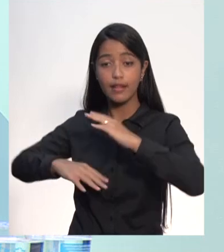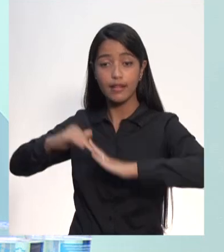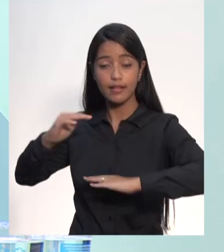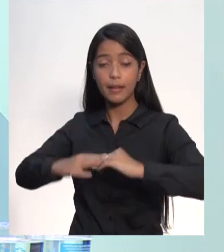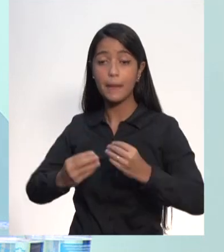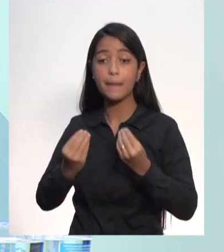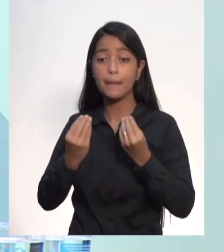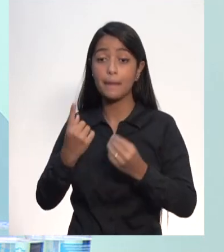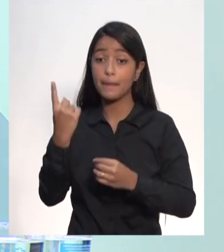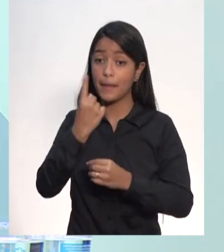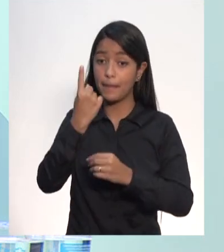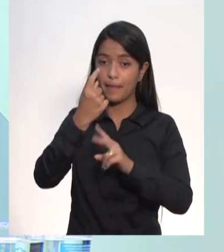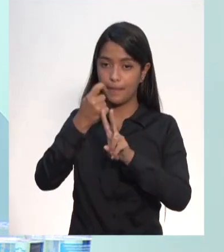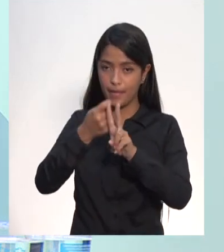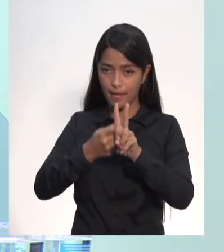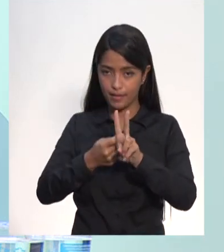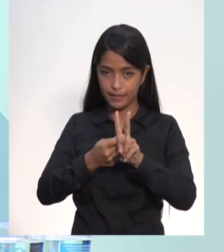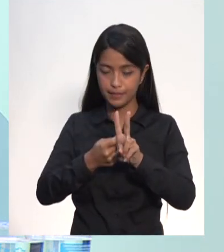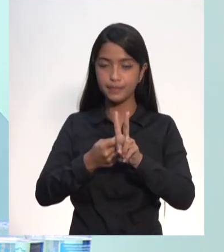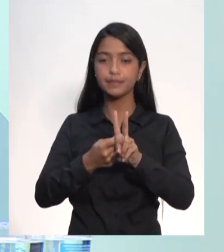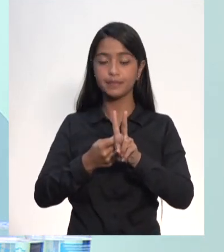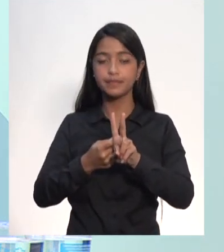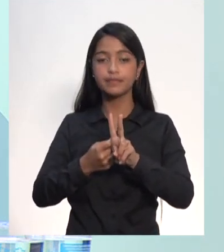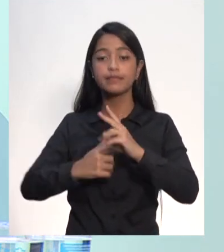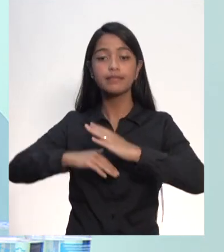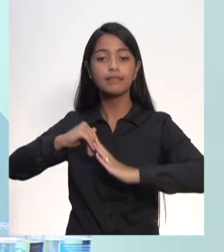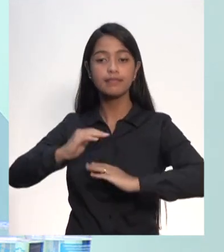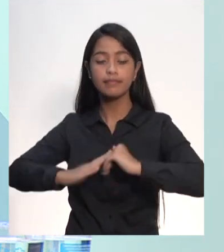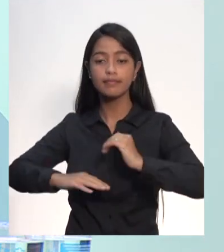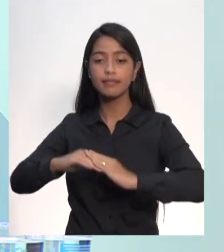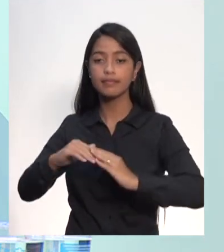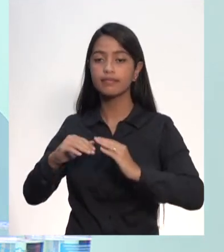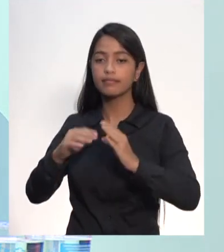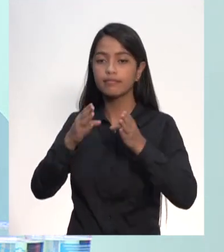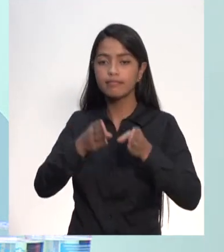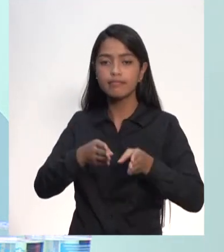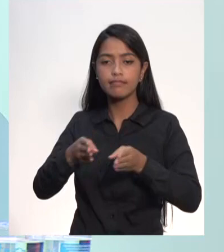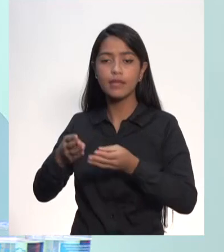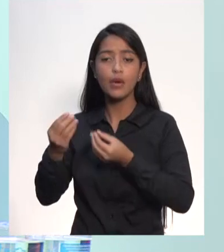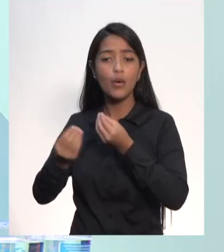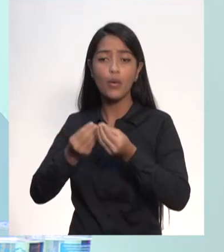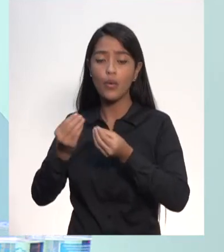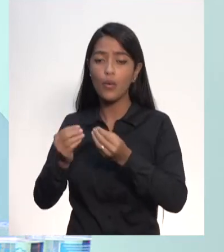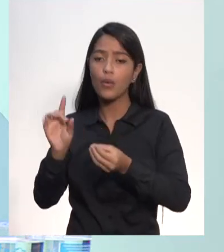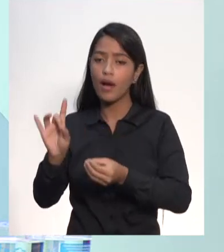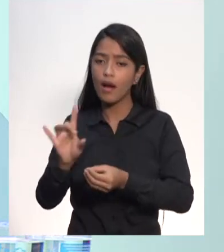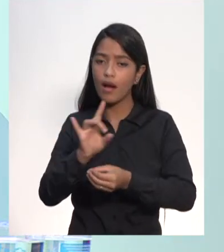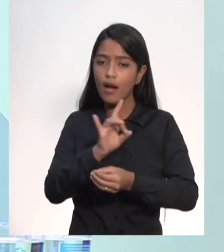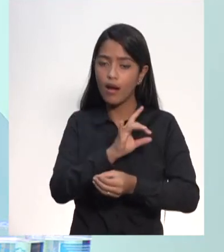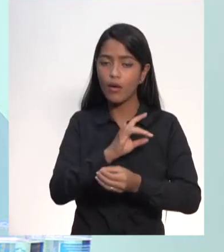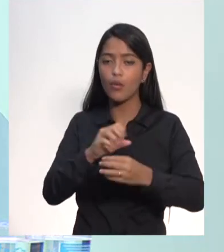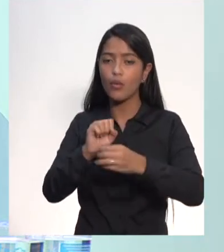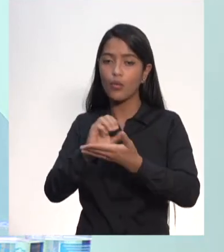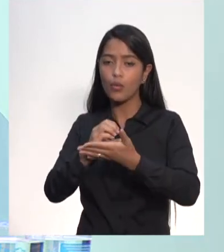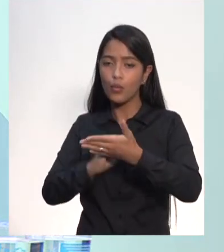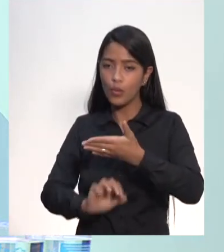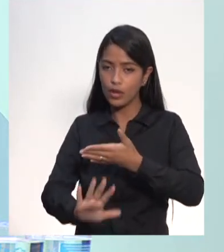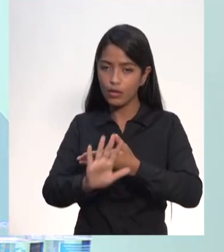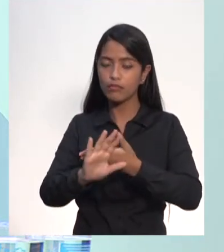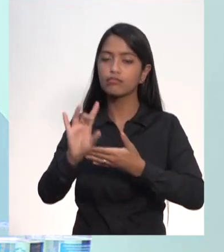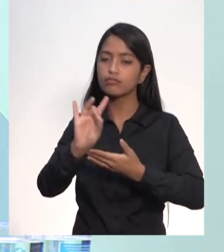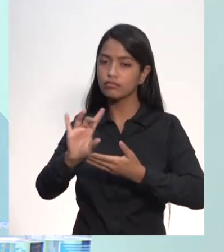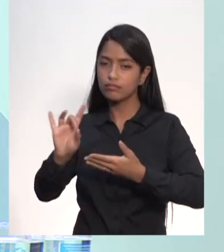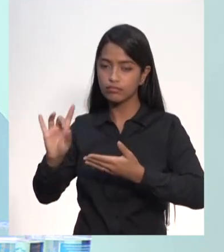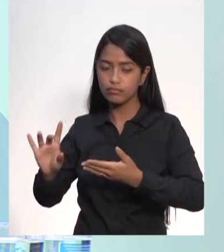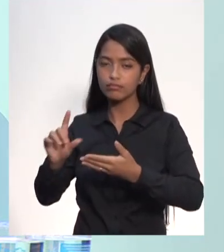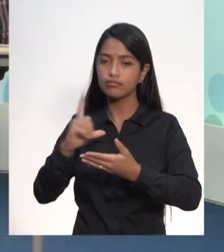bimestre, e elas estão organizadas por componente curricular. Então, é um trabalho muito bacana. Vocês vão